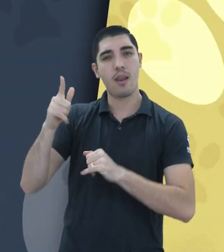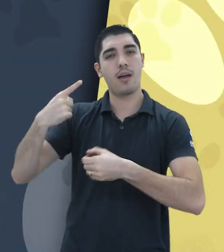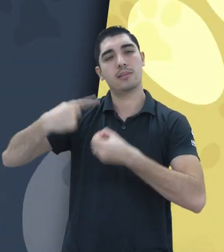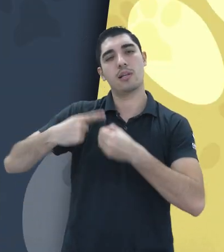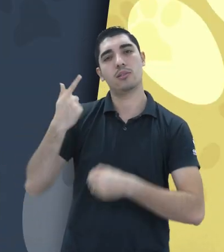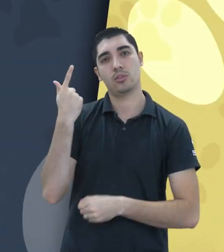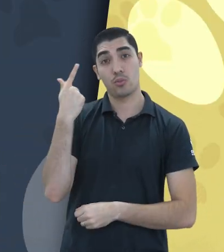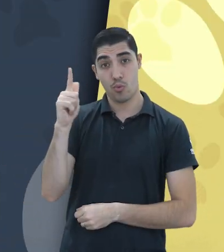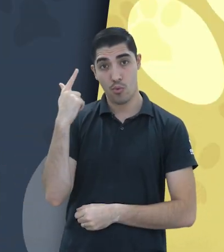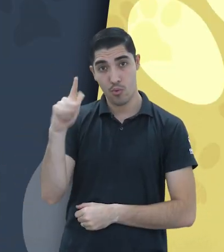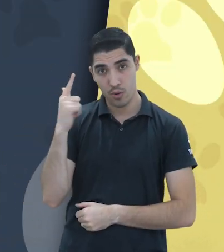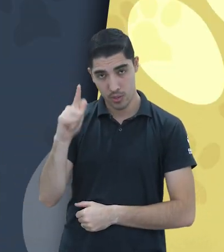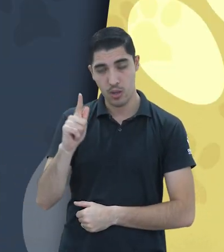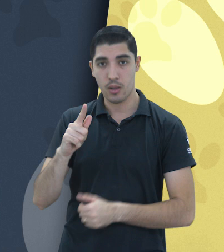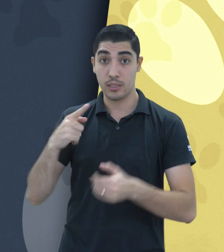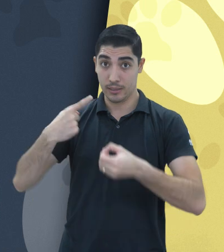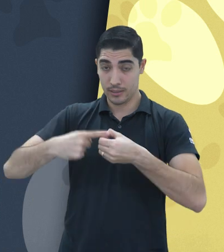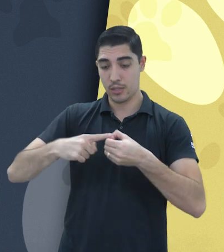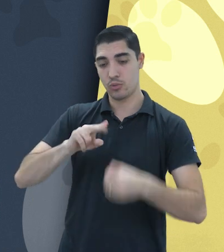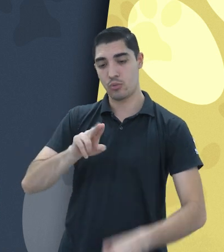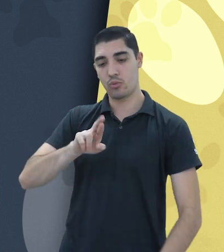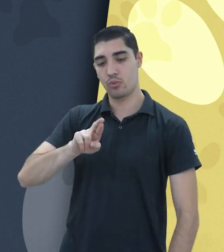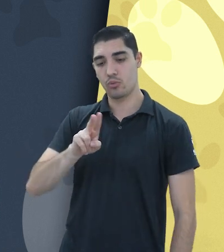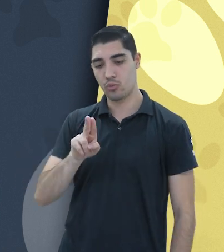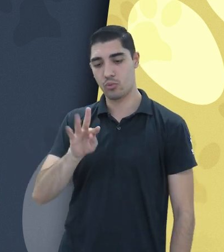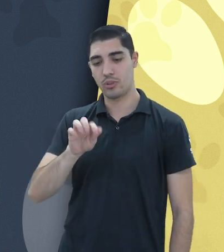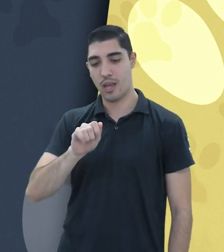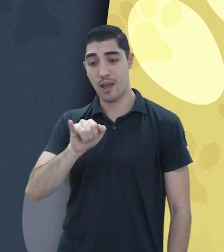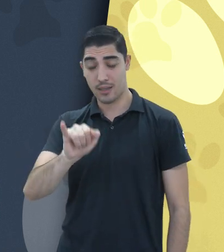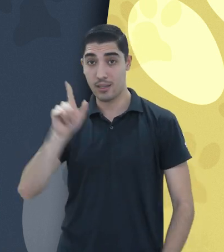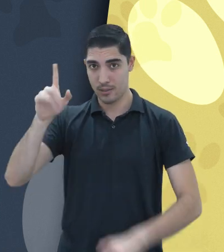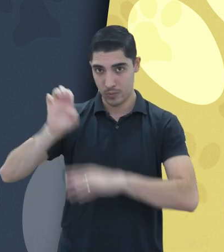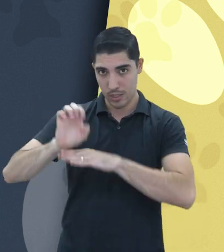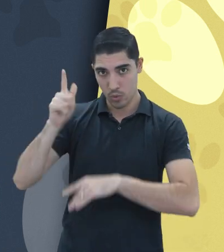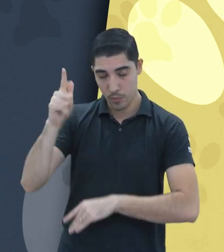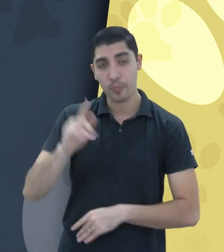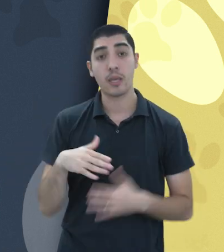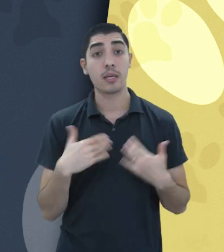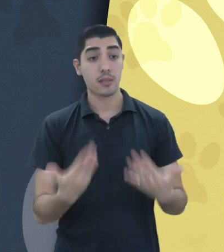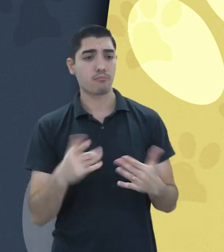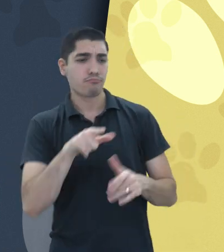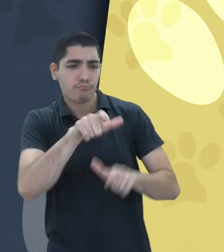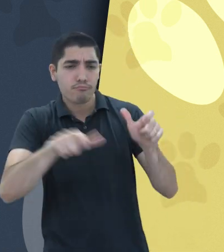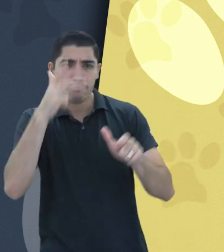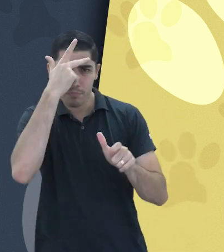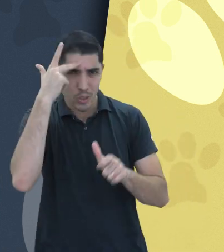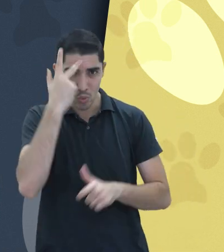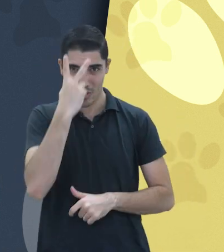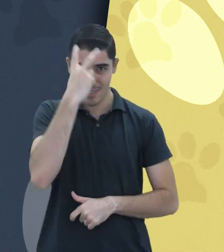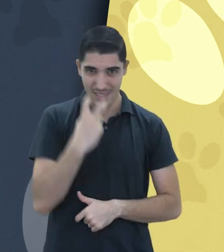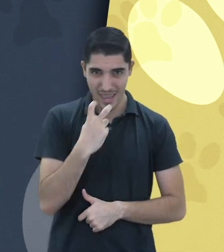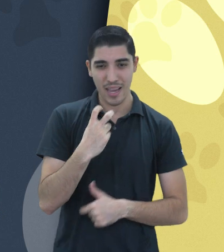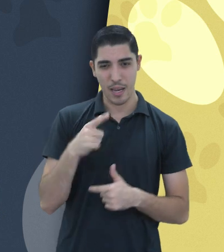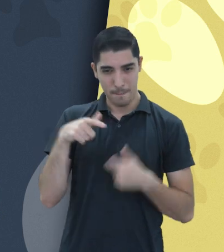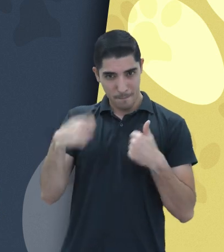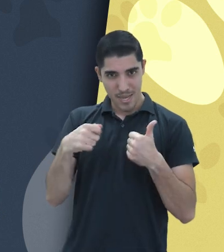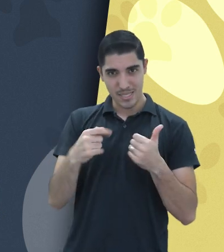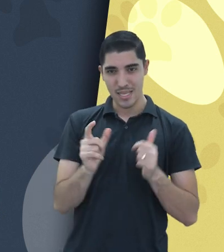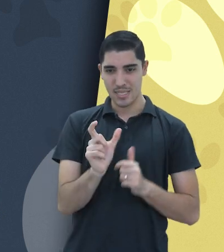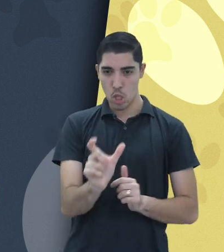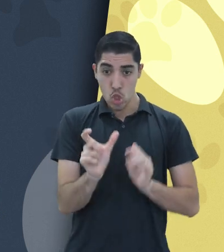Direitos Humanos e da Cidadania, nenhuma pessoa com deficiência precisa apresentar documentos para entrar